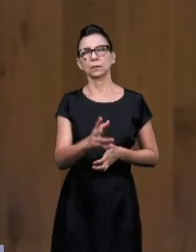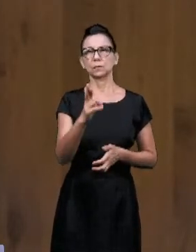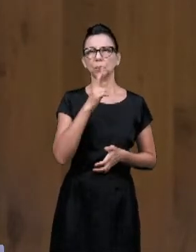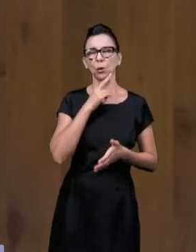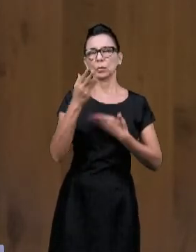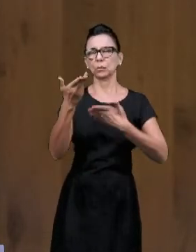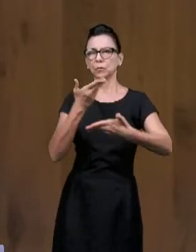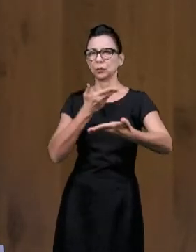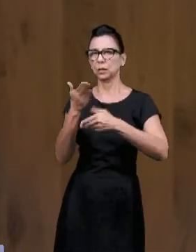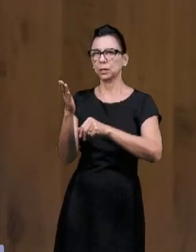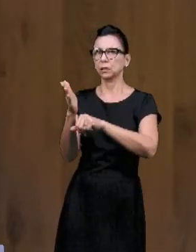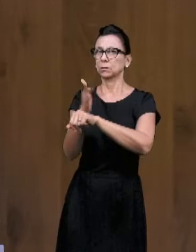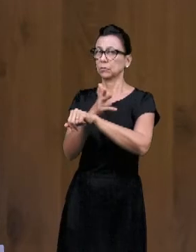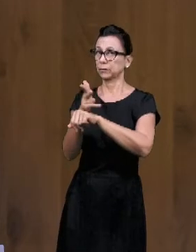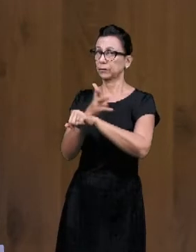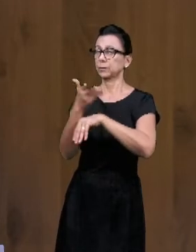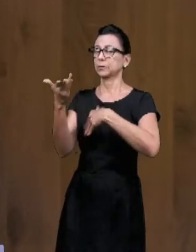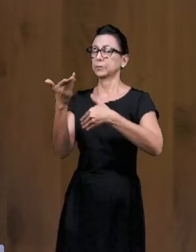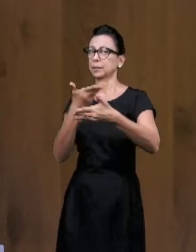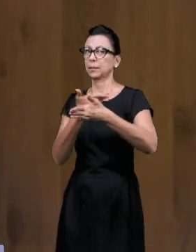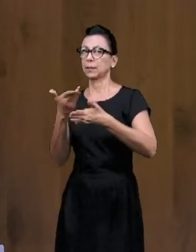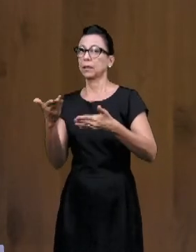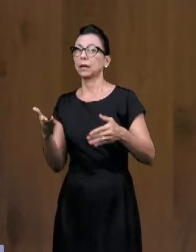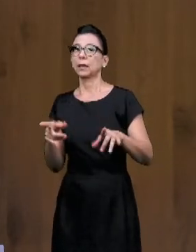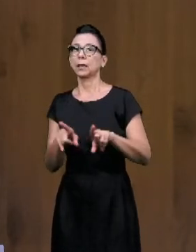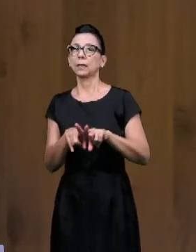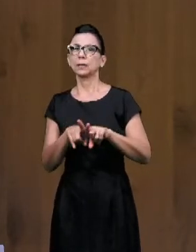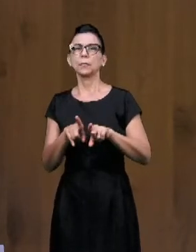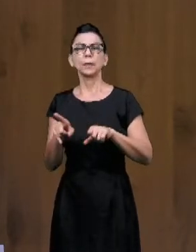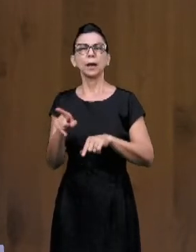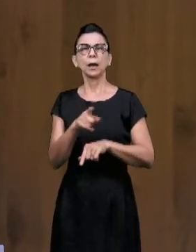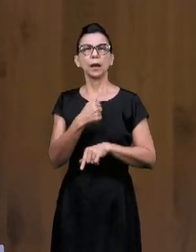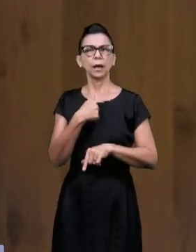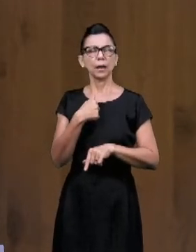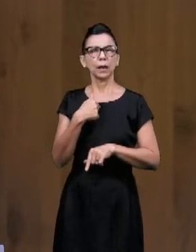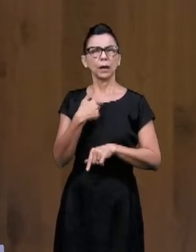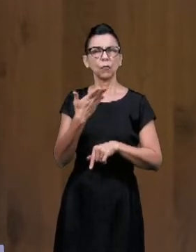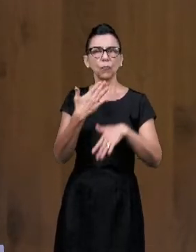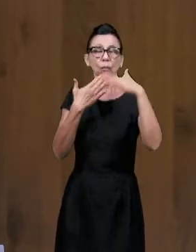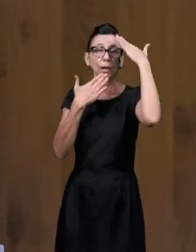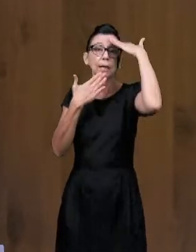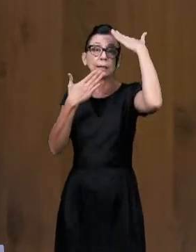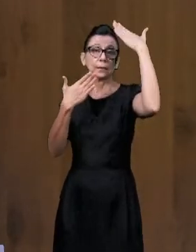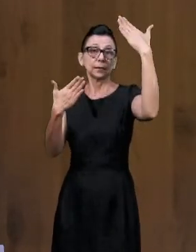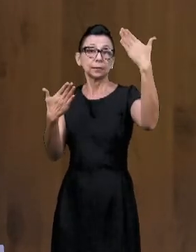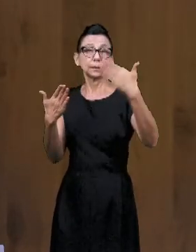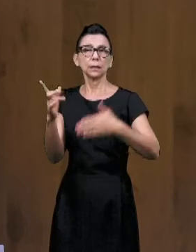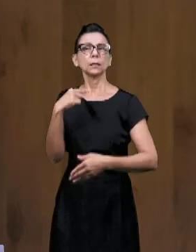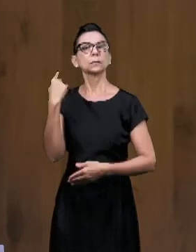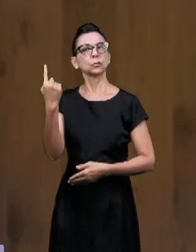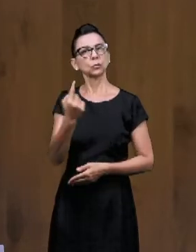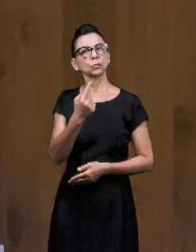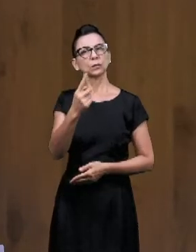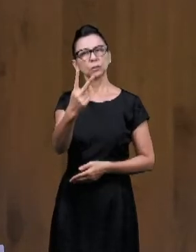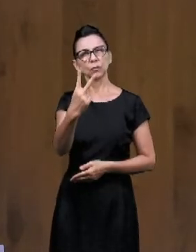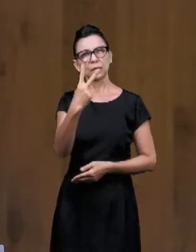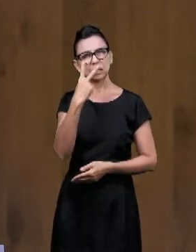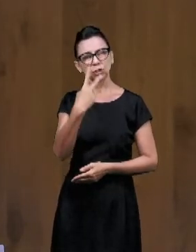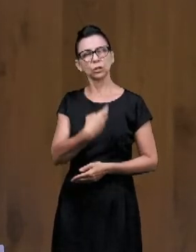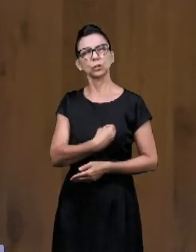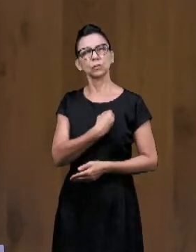dos vídeos. E eu quero fazer aqui uma palavra de agradecimento, quero dar uma palavra de agradecimento a todos os irmãos que participaram, enviando